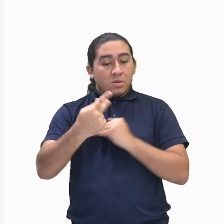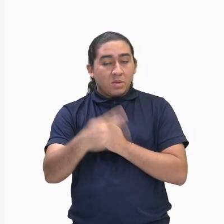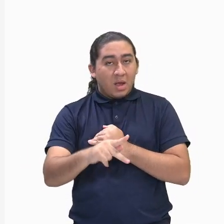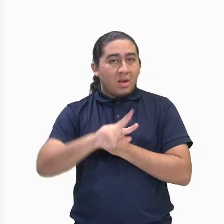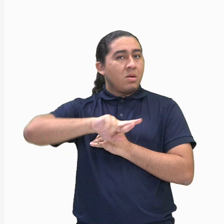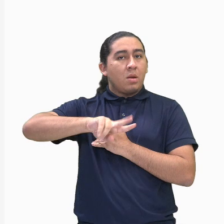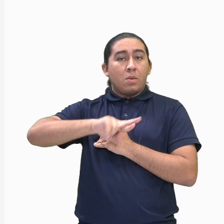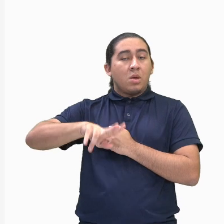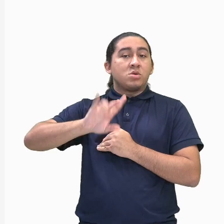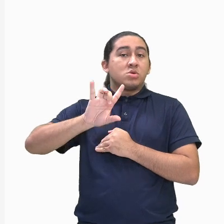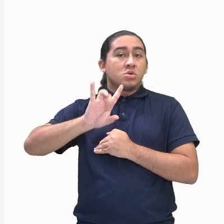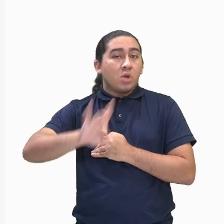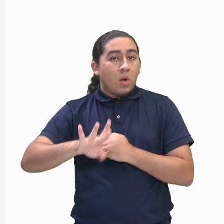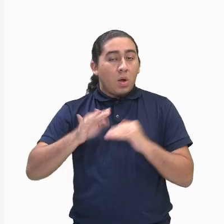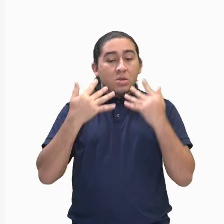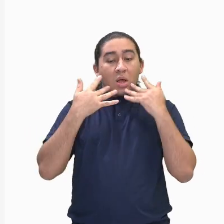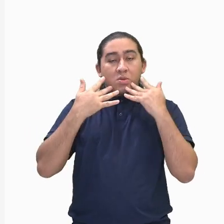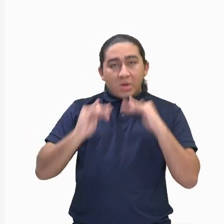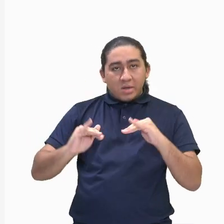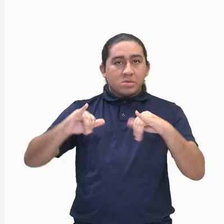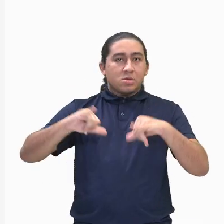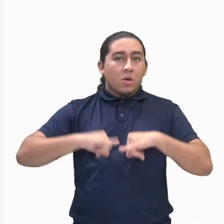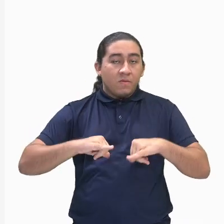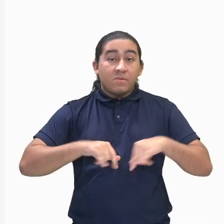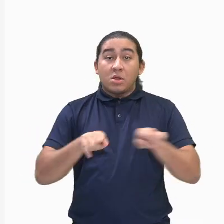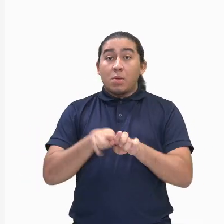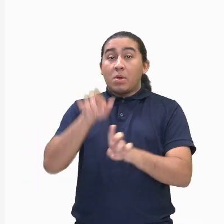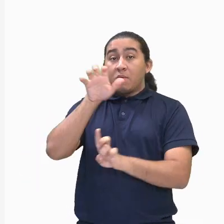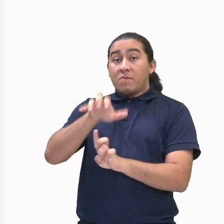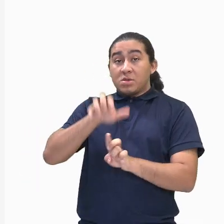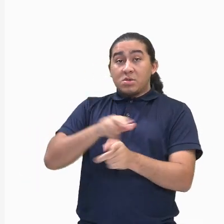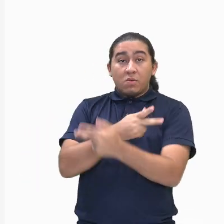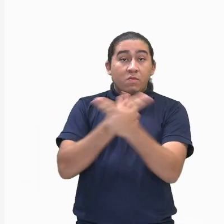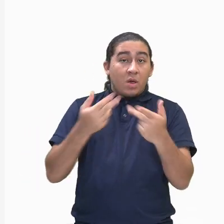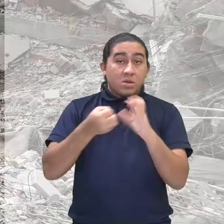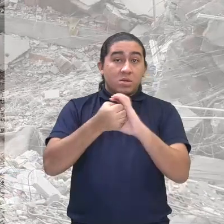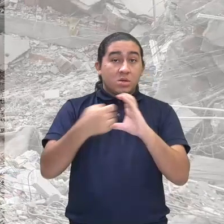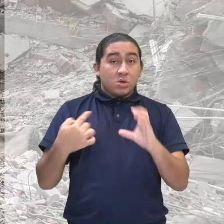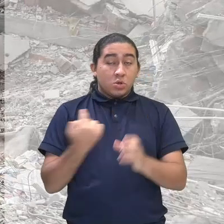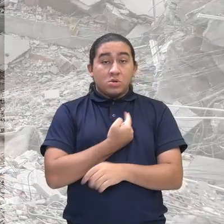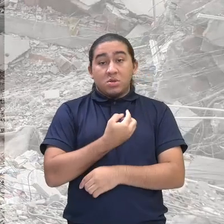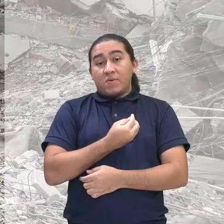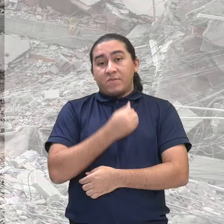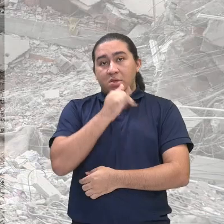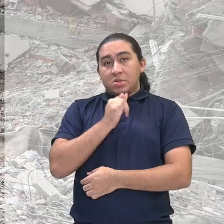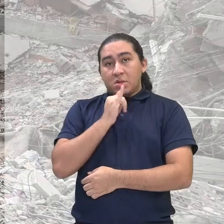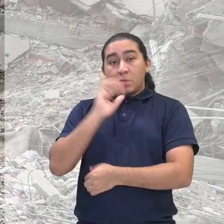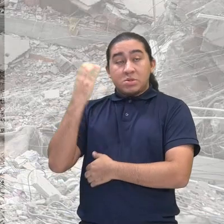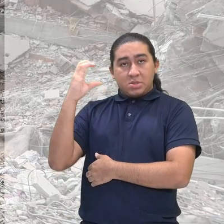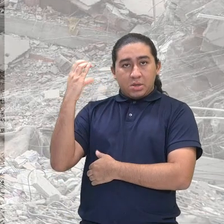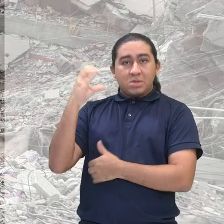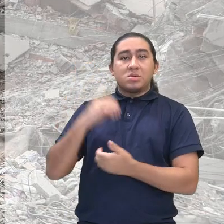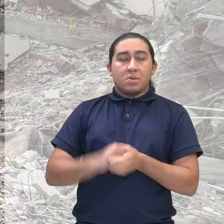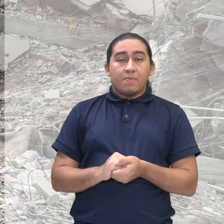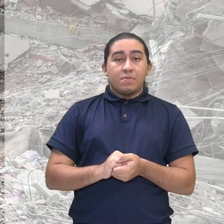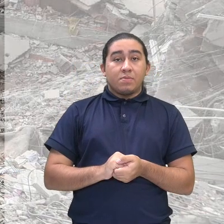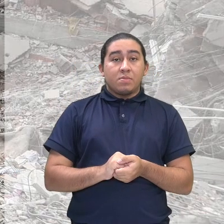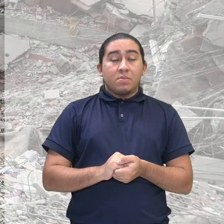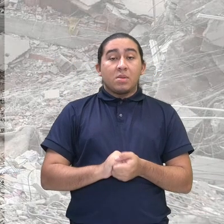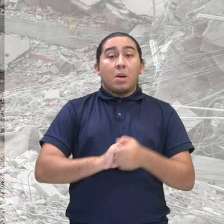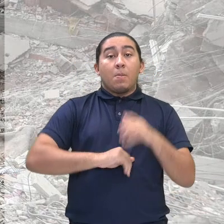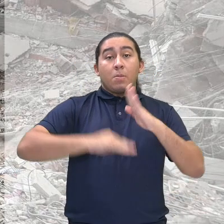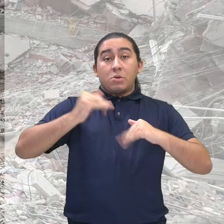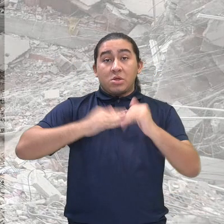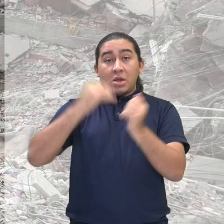natureza, mas também influenciam diversos setores da nossa vida, como, por exemplo, a ciência. Os cientistas estudam as placas tectônicas